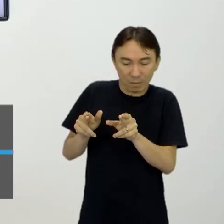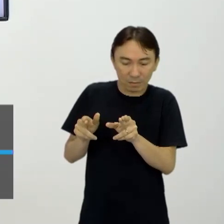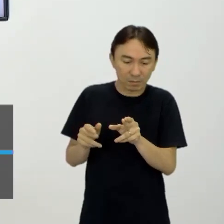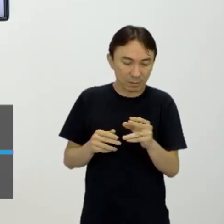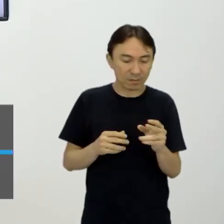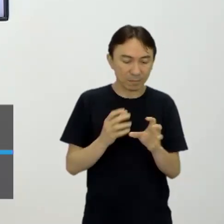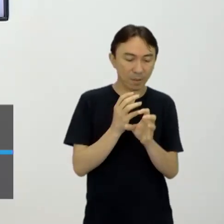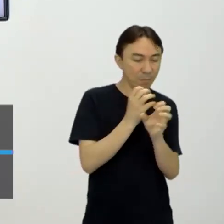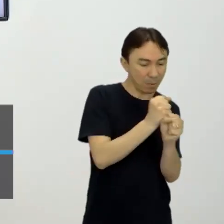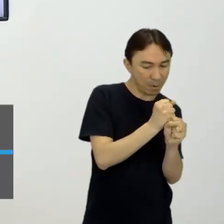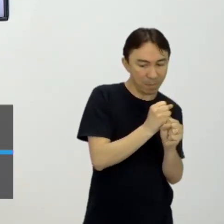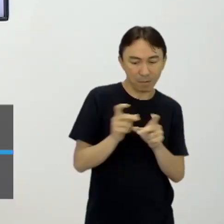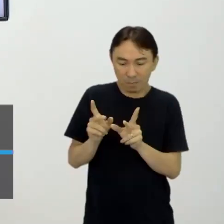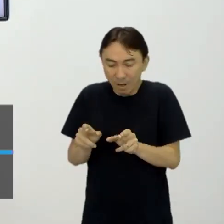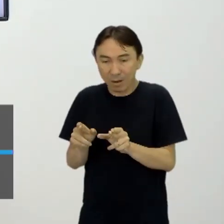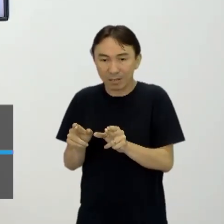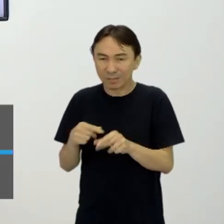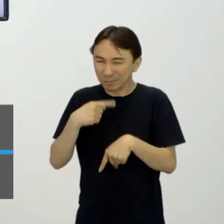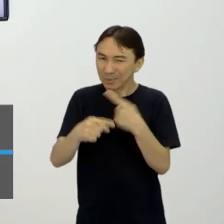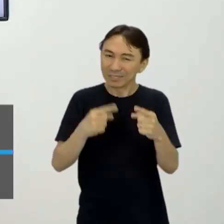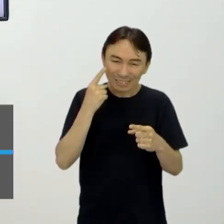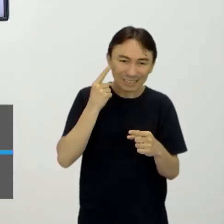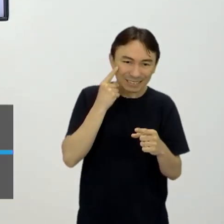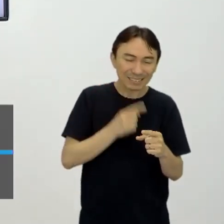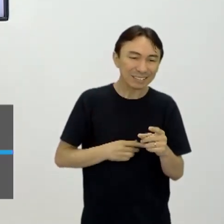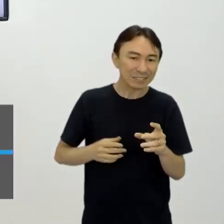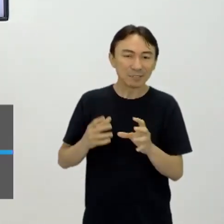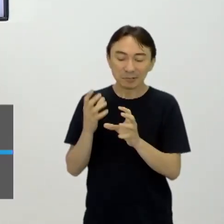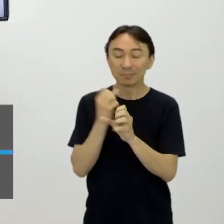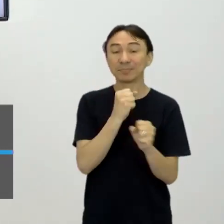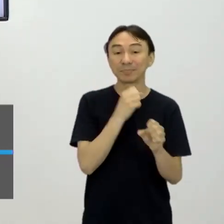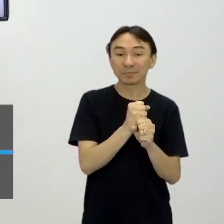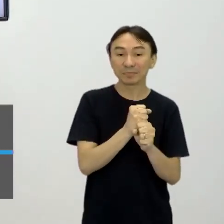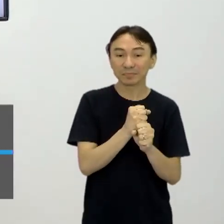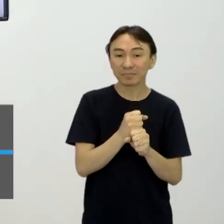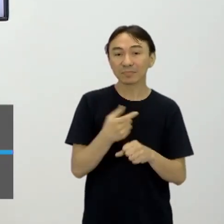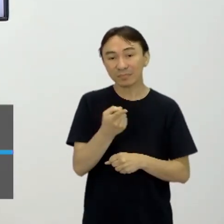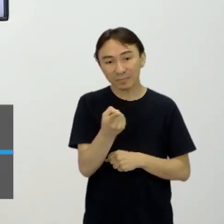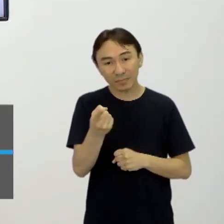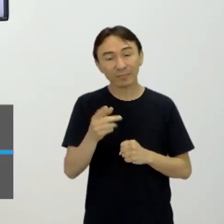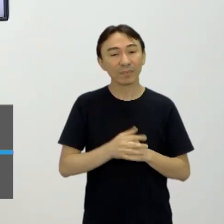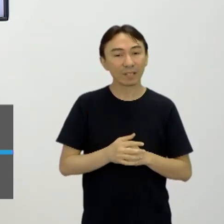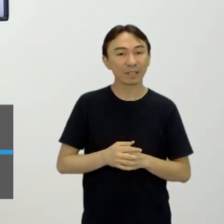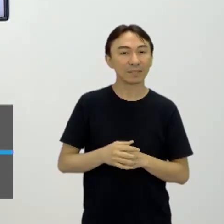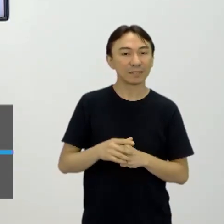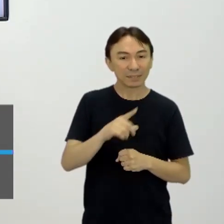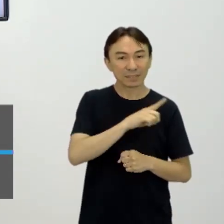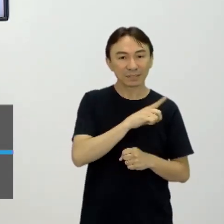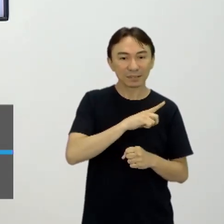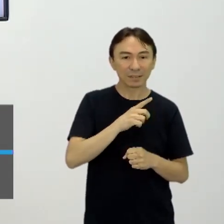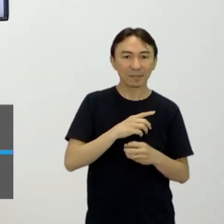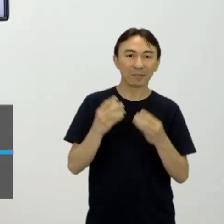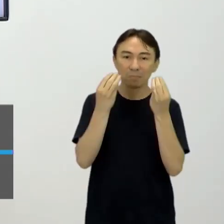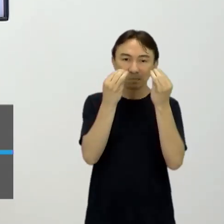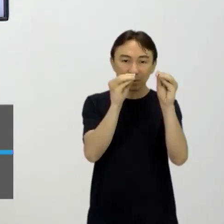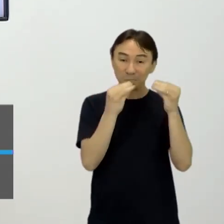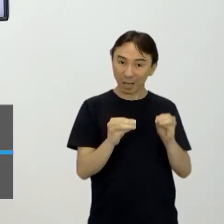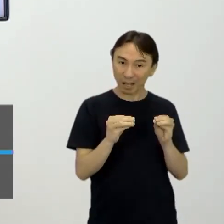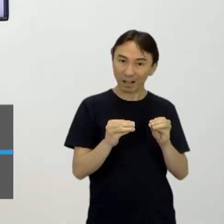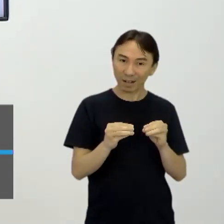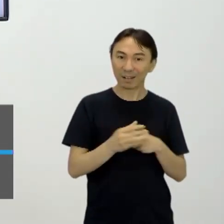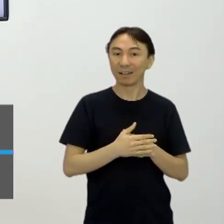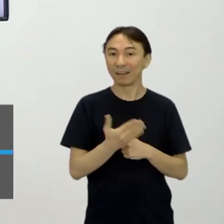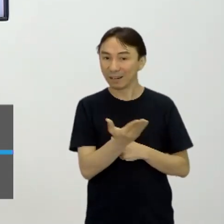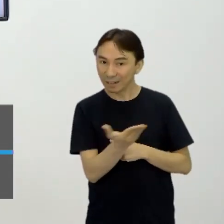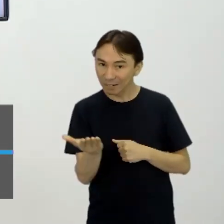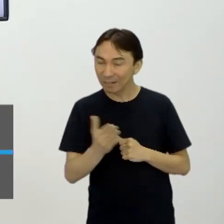jeito que você pensa tá errado, mas o jeito que você pensa, na verdade, é justamente esse registro. Você pode até não perceber, e eu até